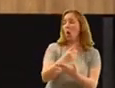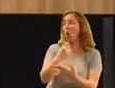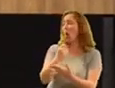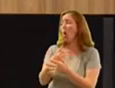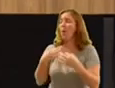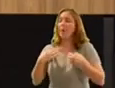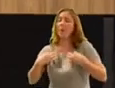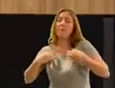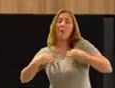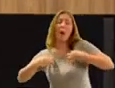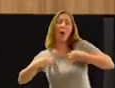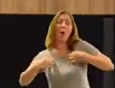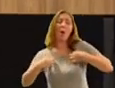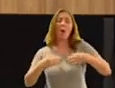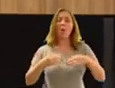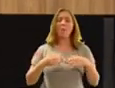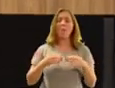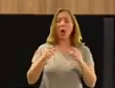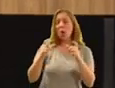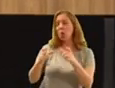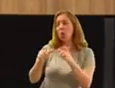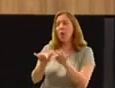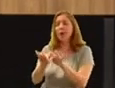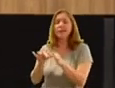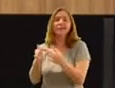no Mercadão de Madureira?